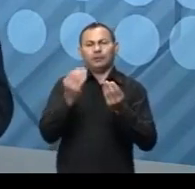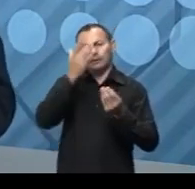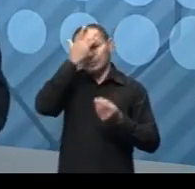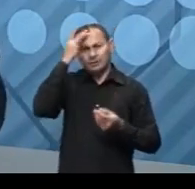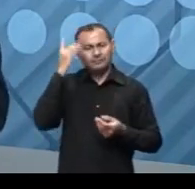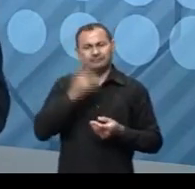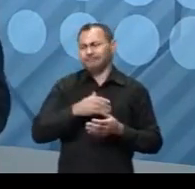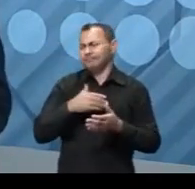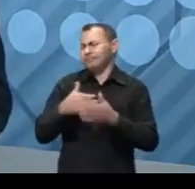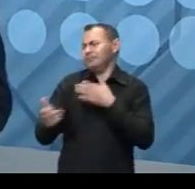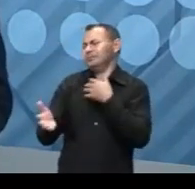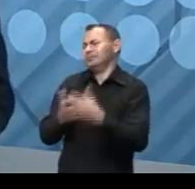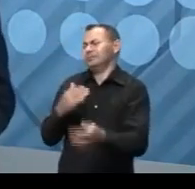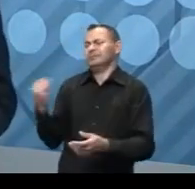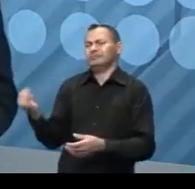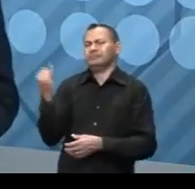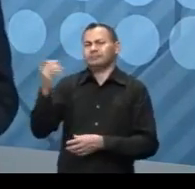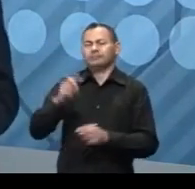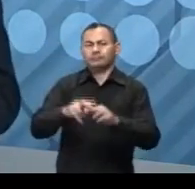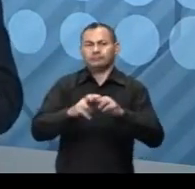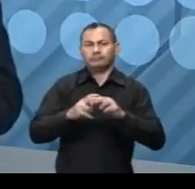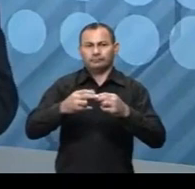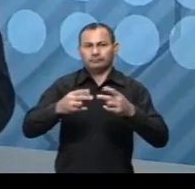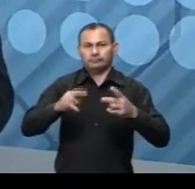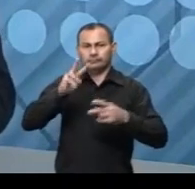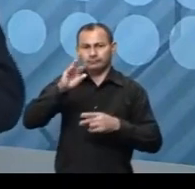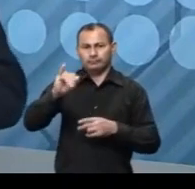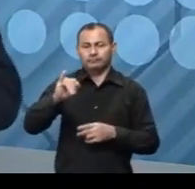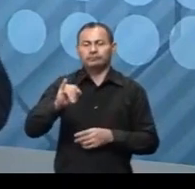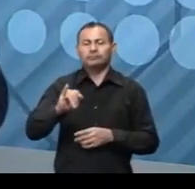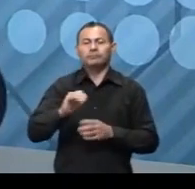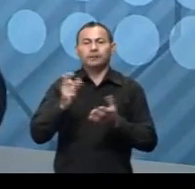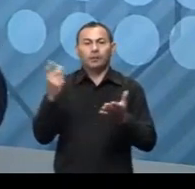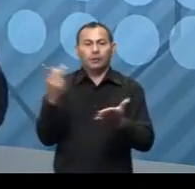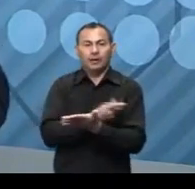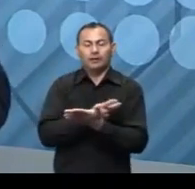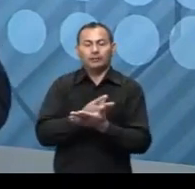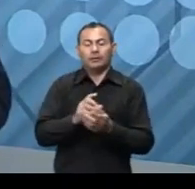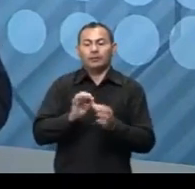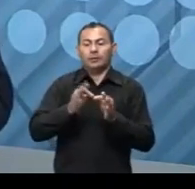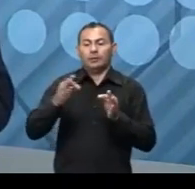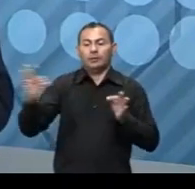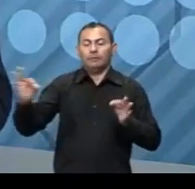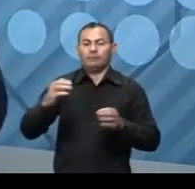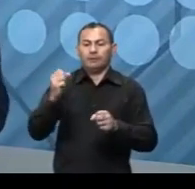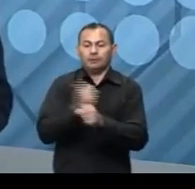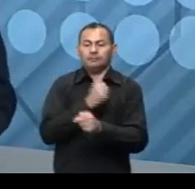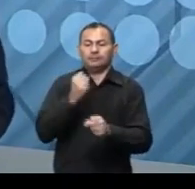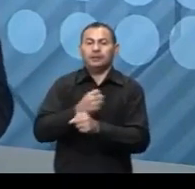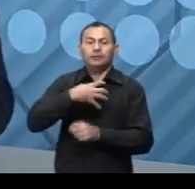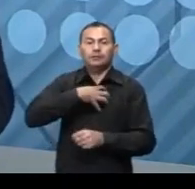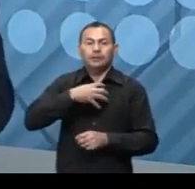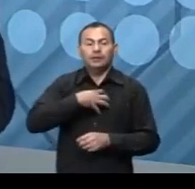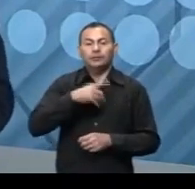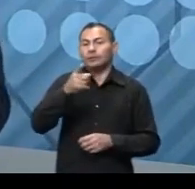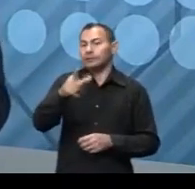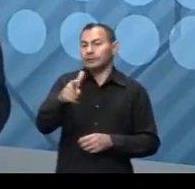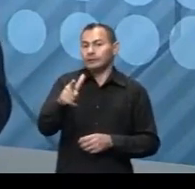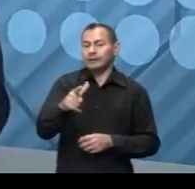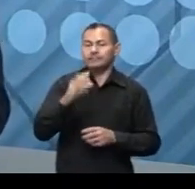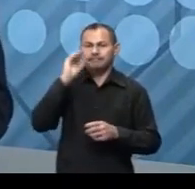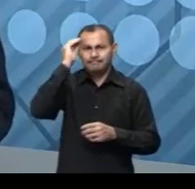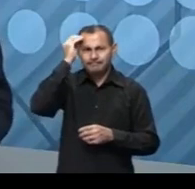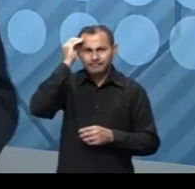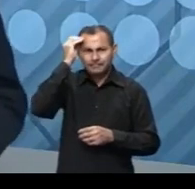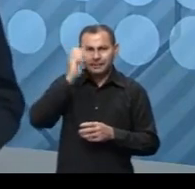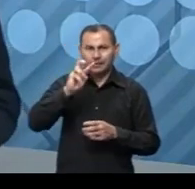gente não dá bola e é uma coisa assim que vai levar um erro ao longo de uma obra, de um jeito que você não tem